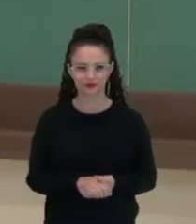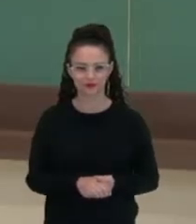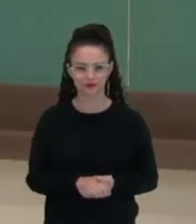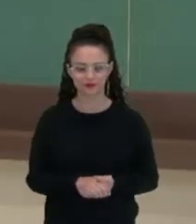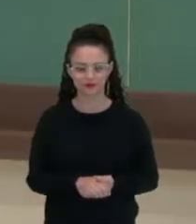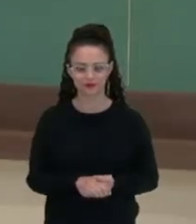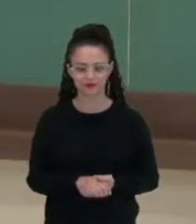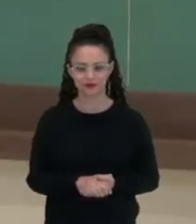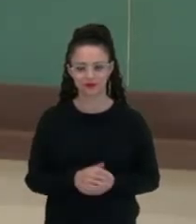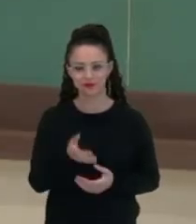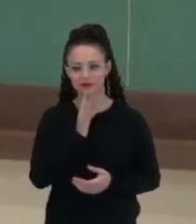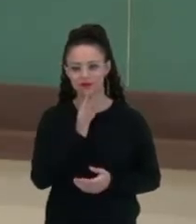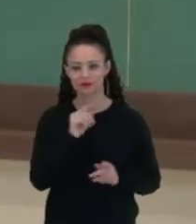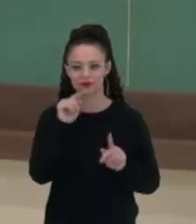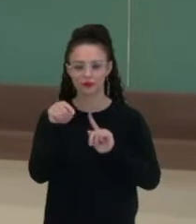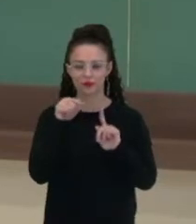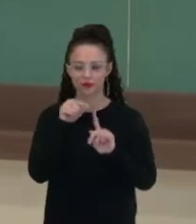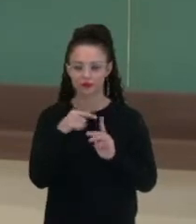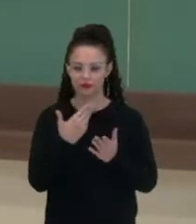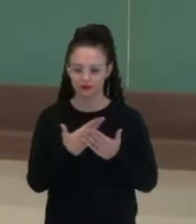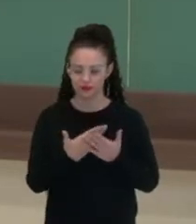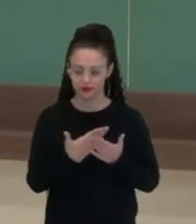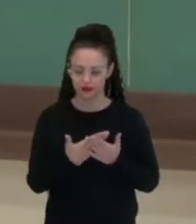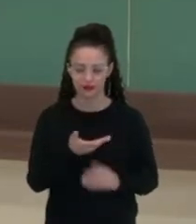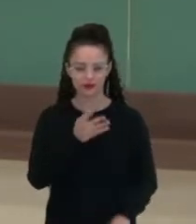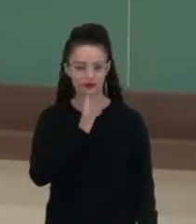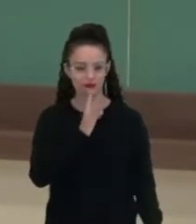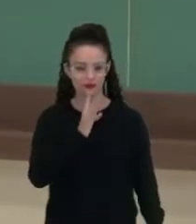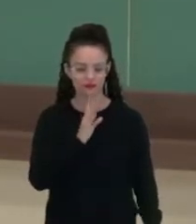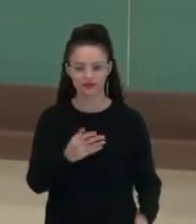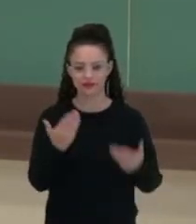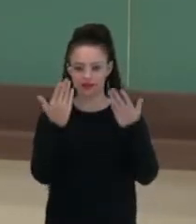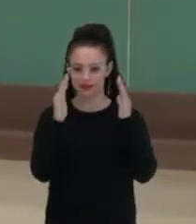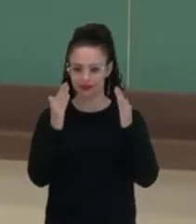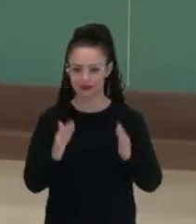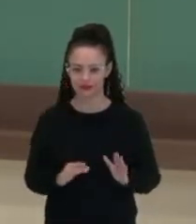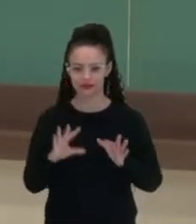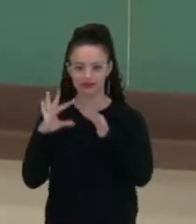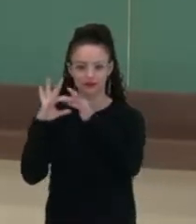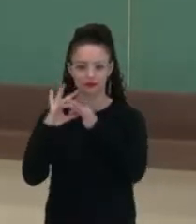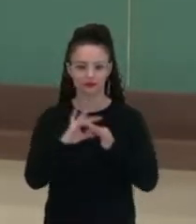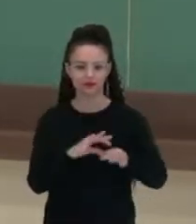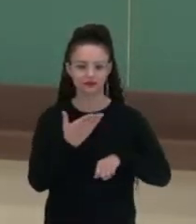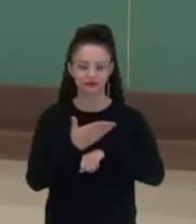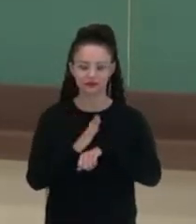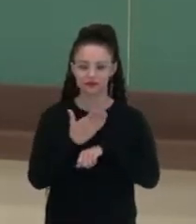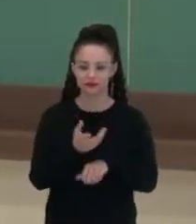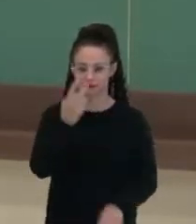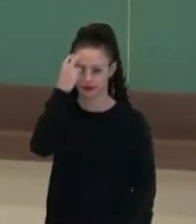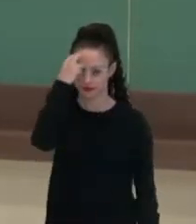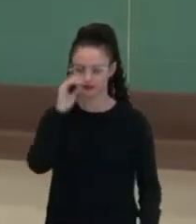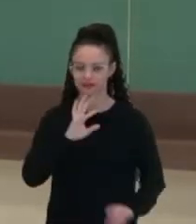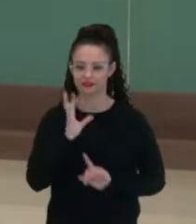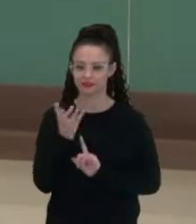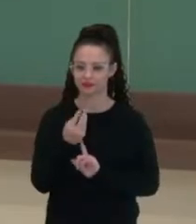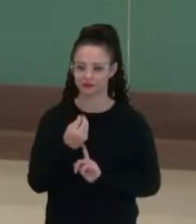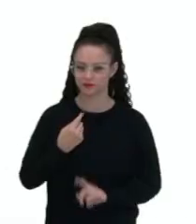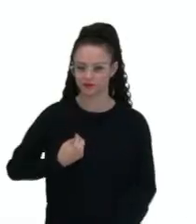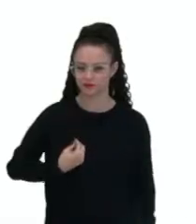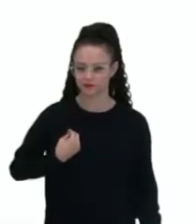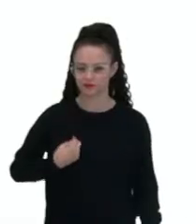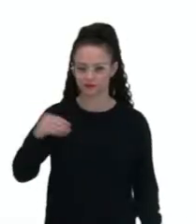Os objetivos da nossa aula: conhecer e analisar os contextos e as práticas culturais e artísticas presentes